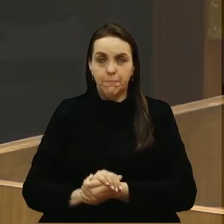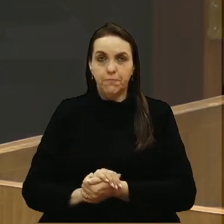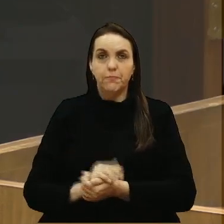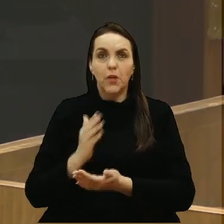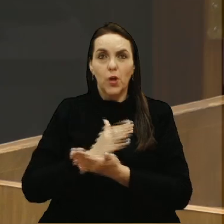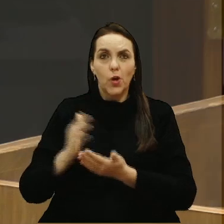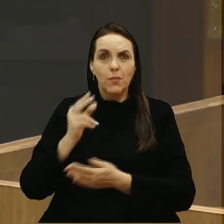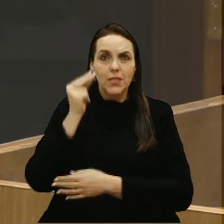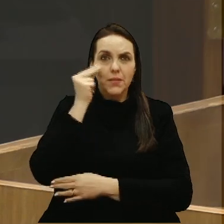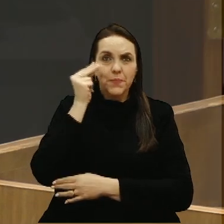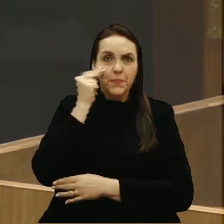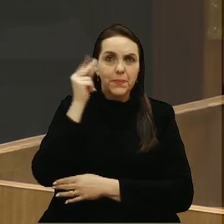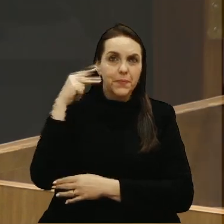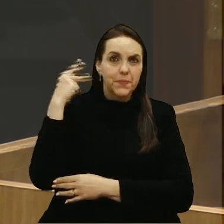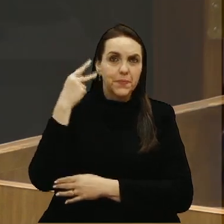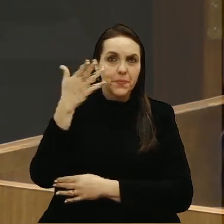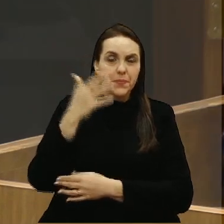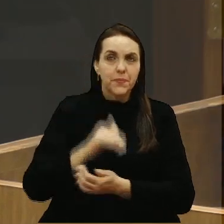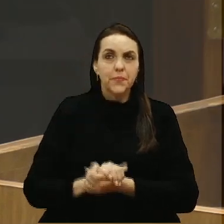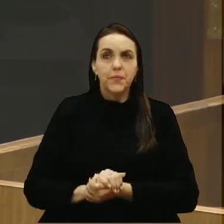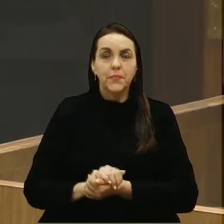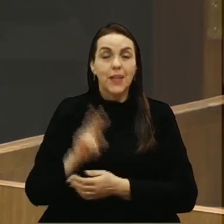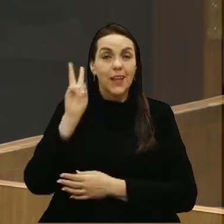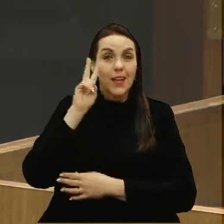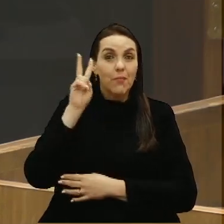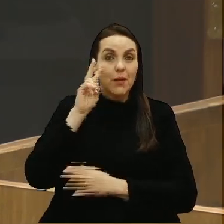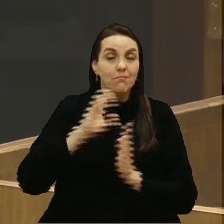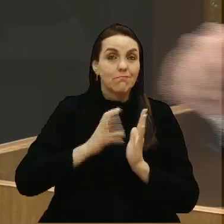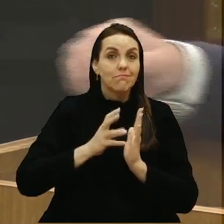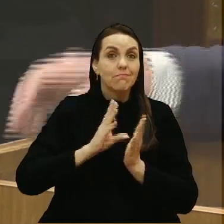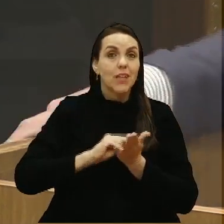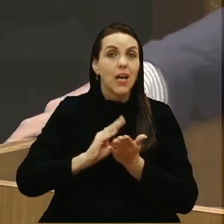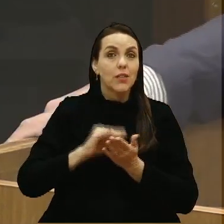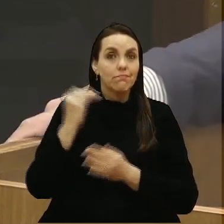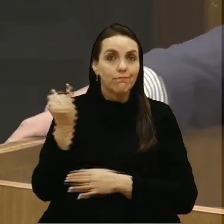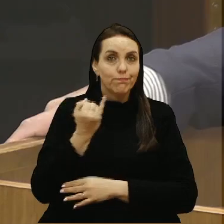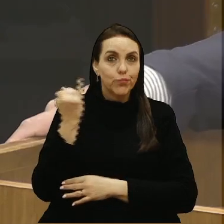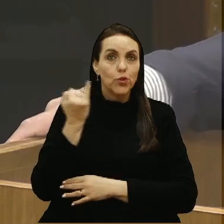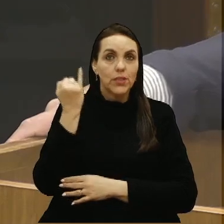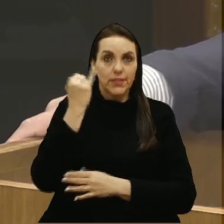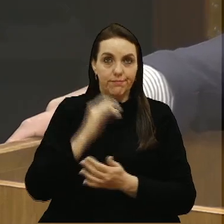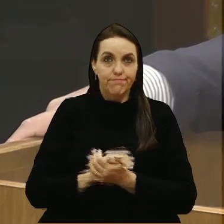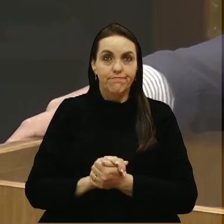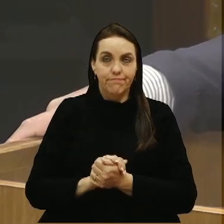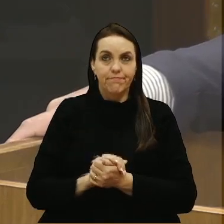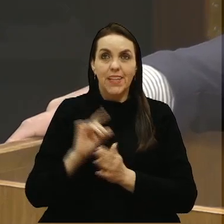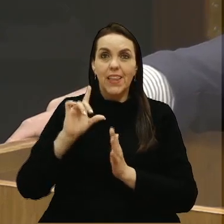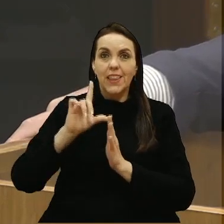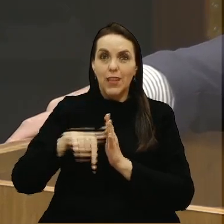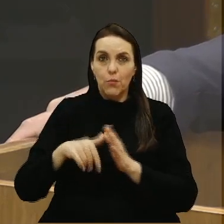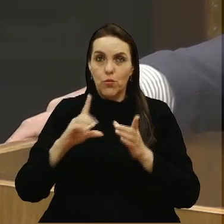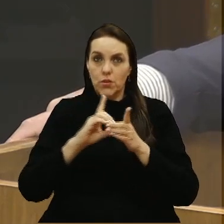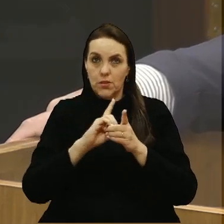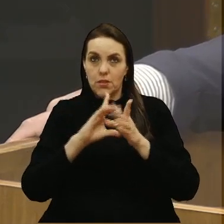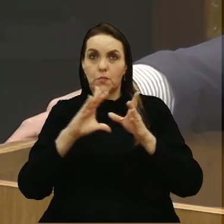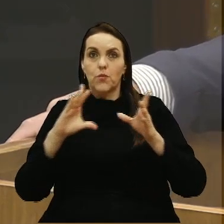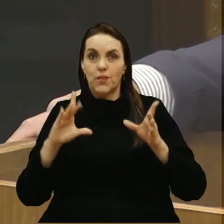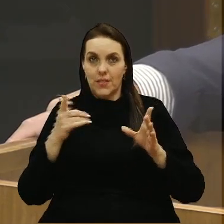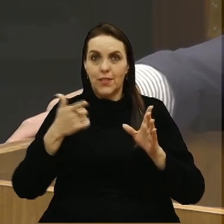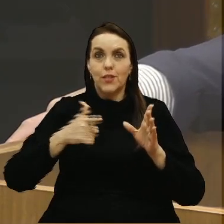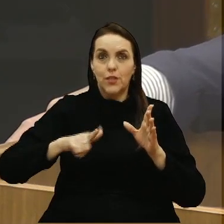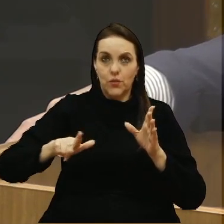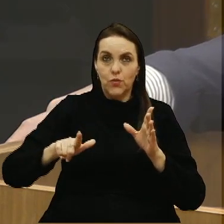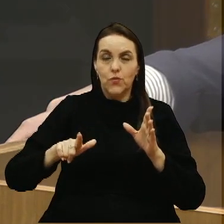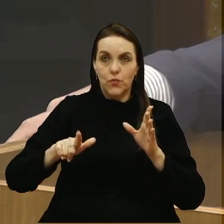Cláudio Libardi, lembrando de um dado importante. Depois da redemocratização, nós